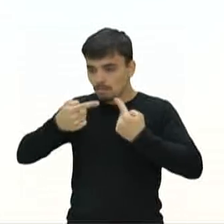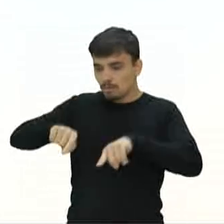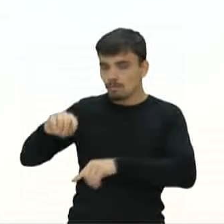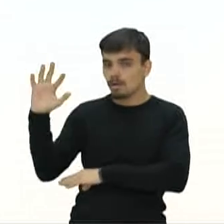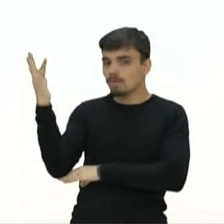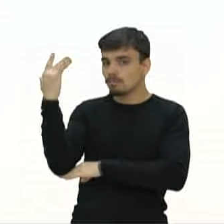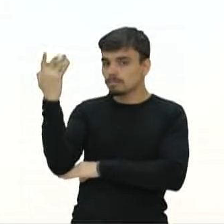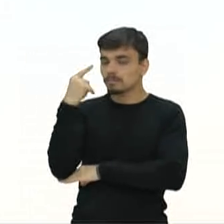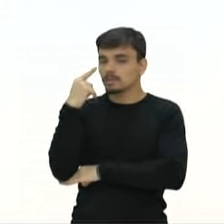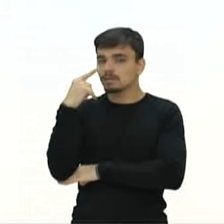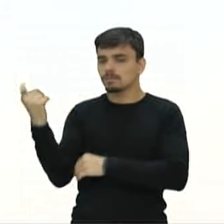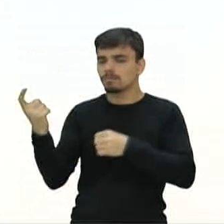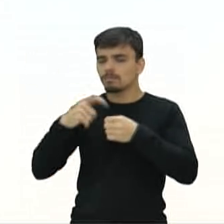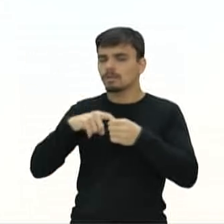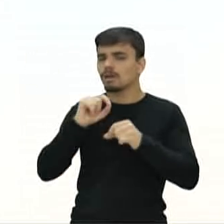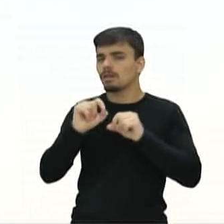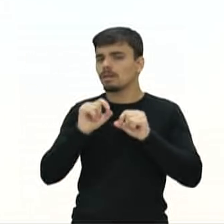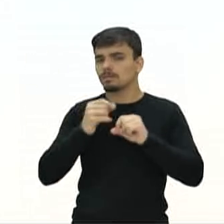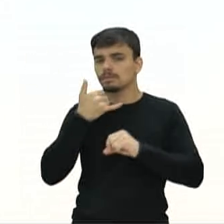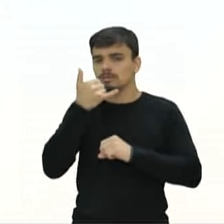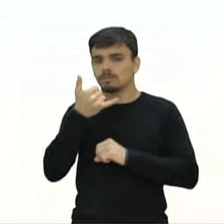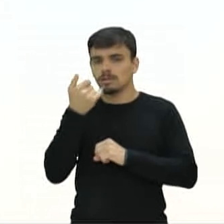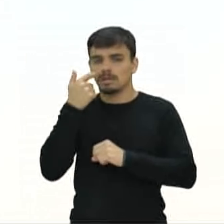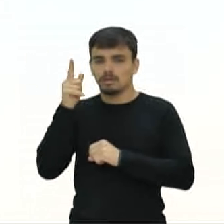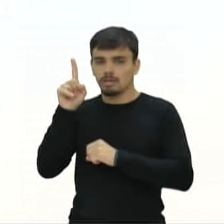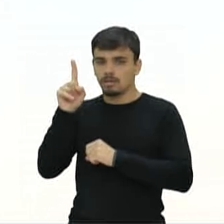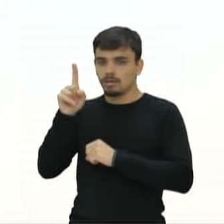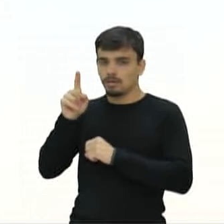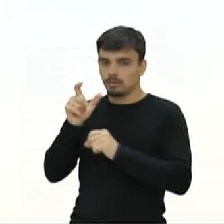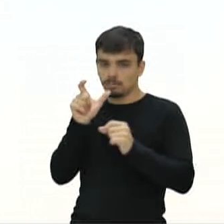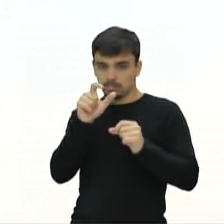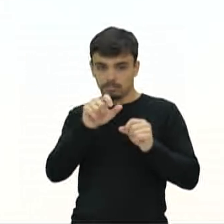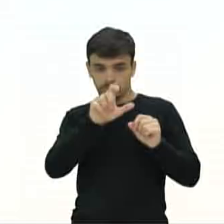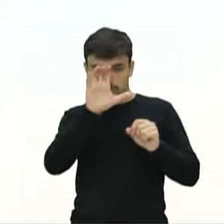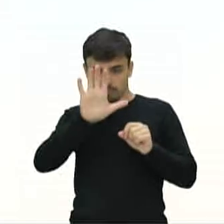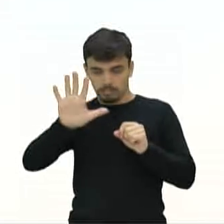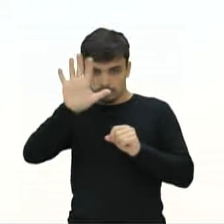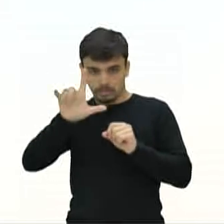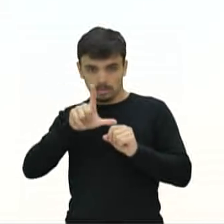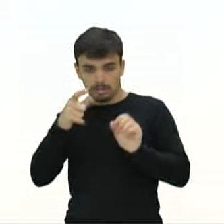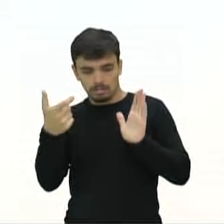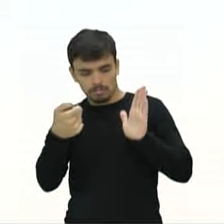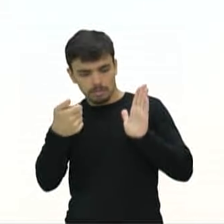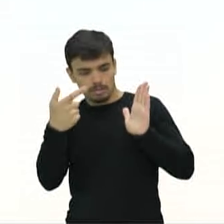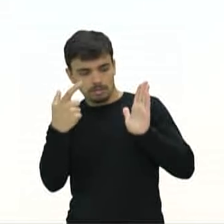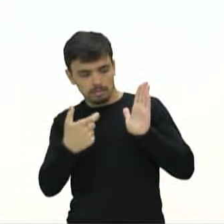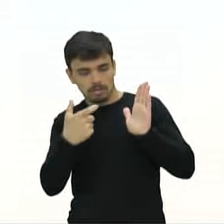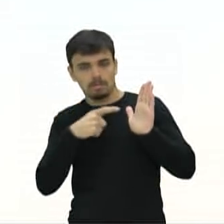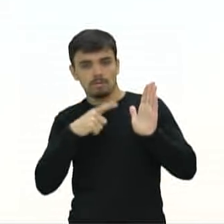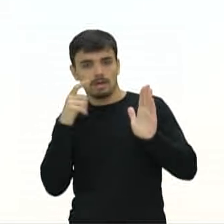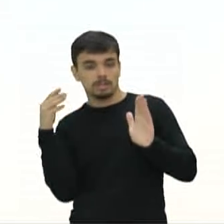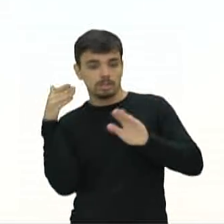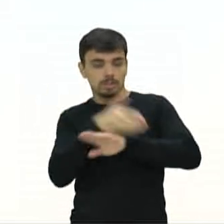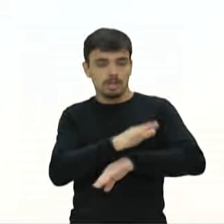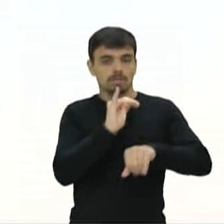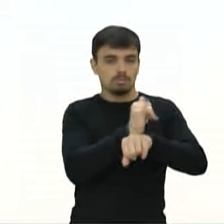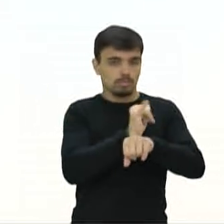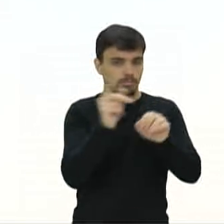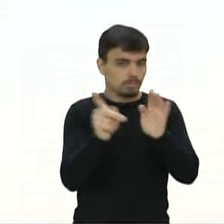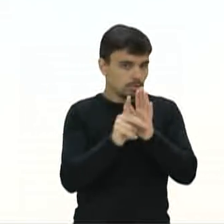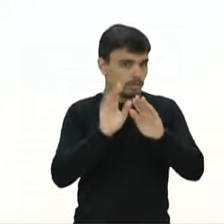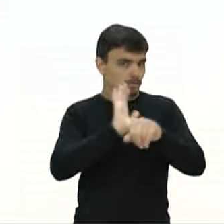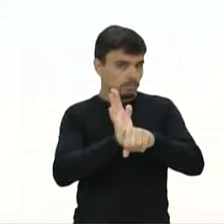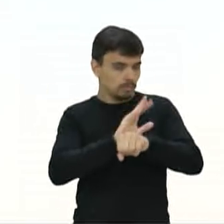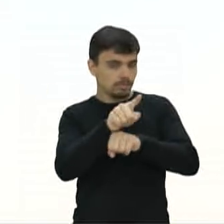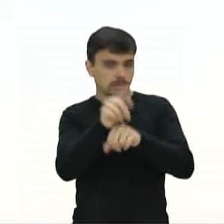se você apontar o seu celular para esse QR Code que está aparecendo aí na tela, você será direcionado lá no YouTube para esse vídeo, onde